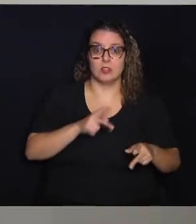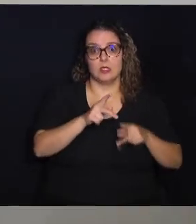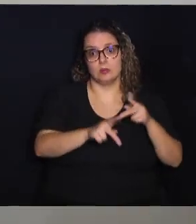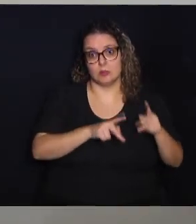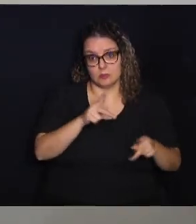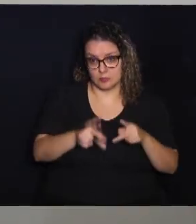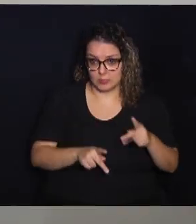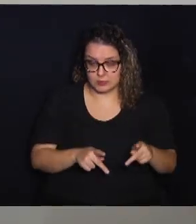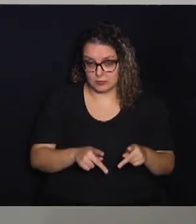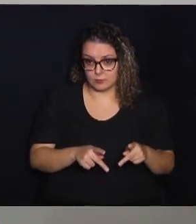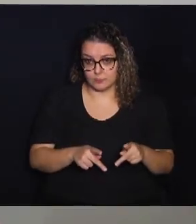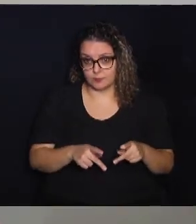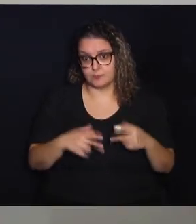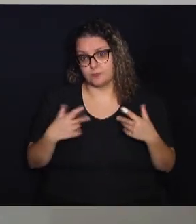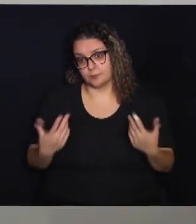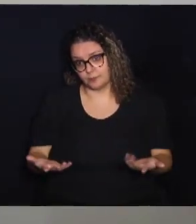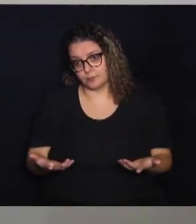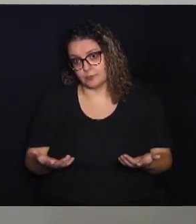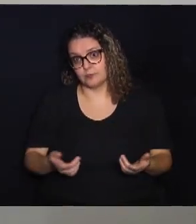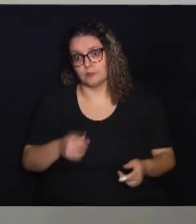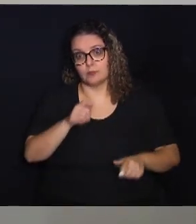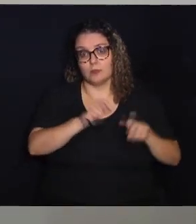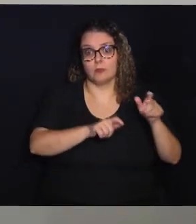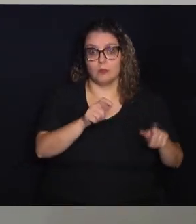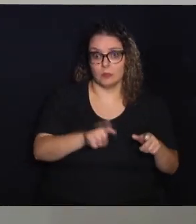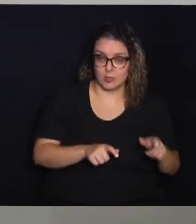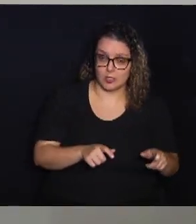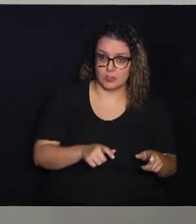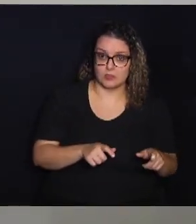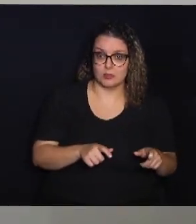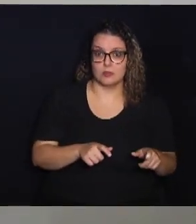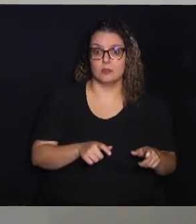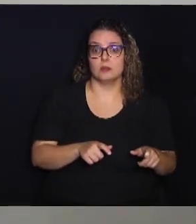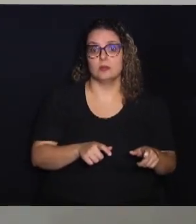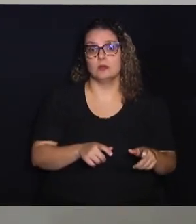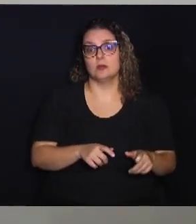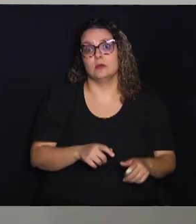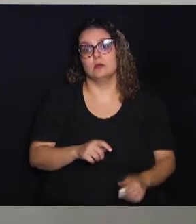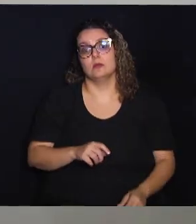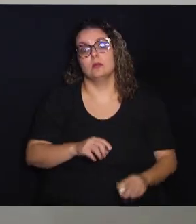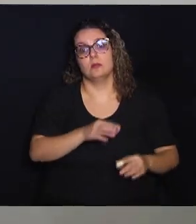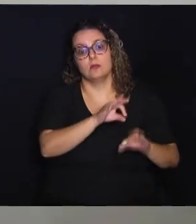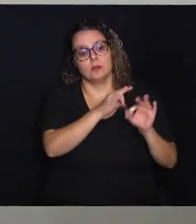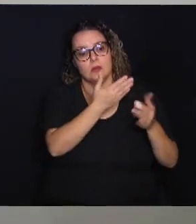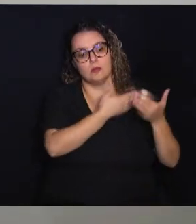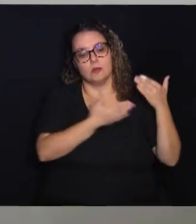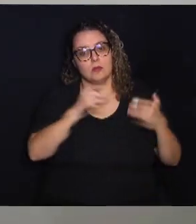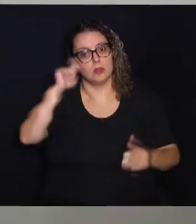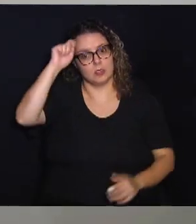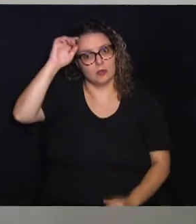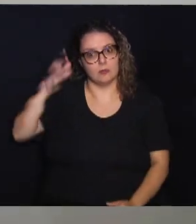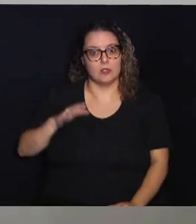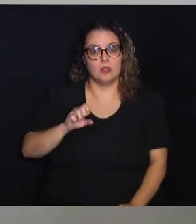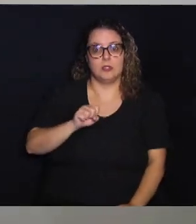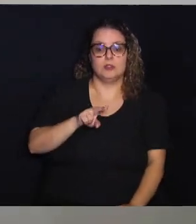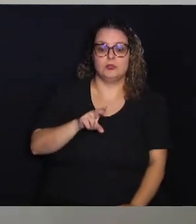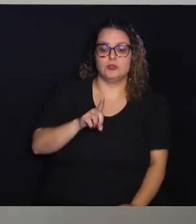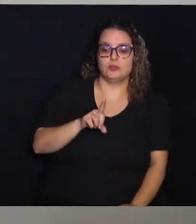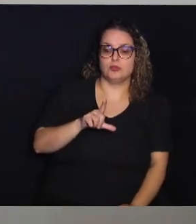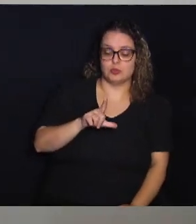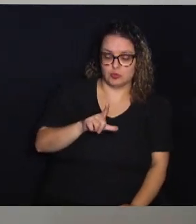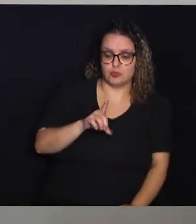populações. Então, pessoas com uma ascendência africana e do sudoeste